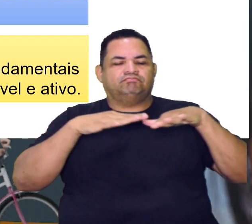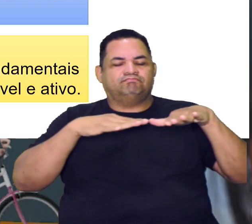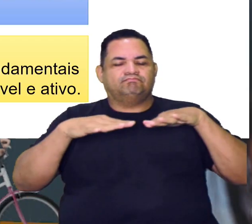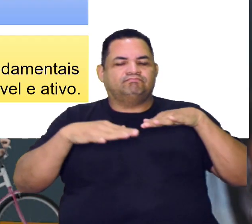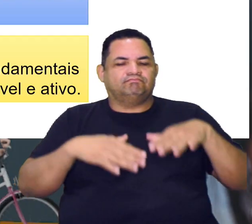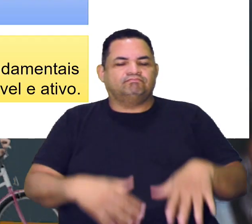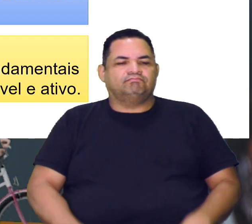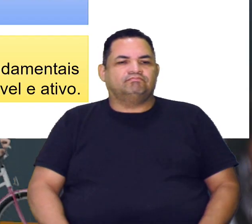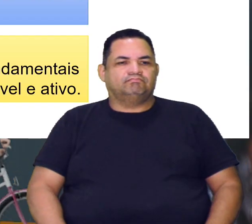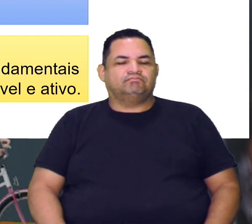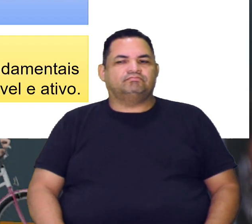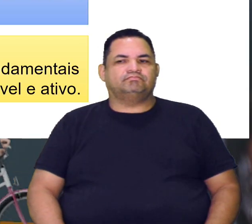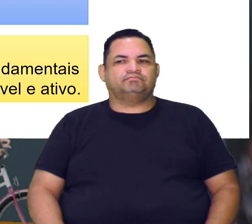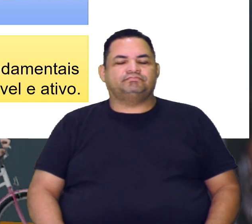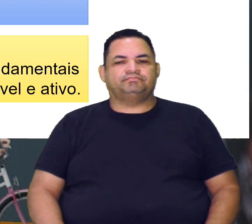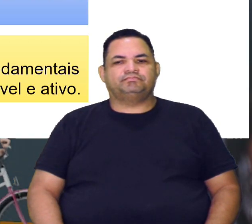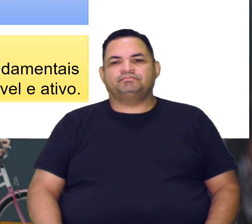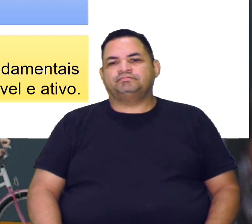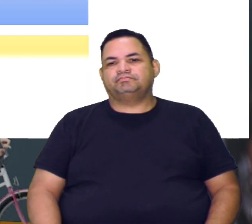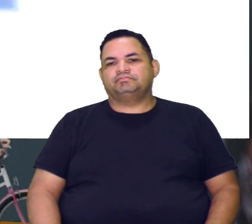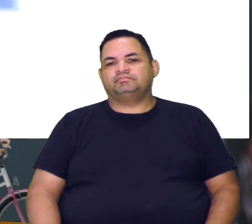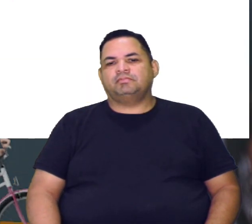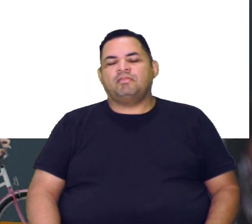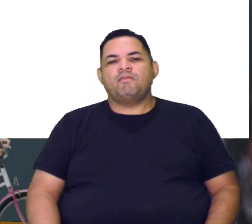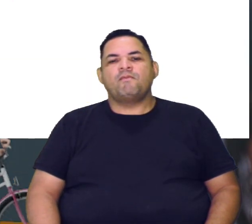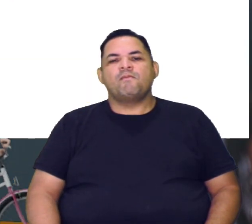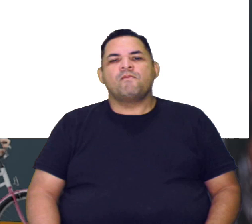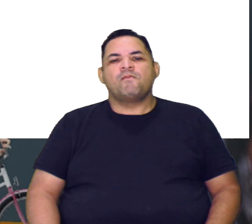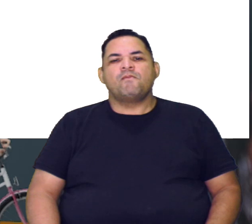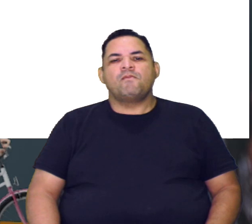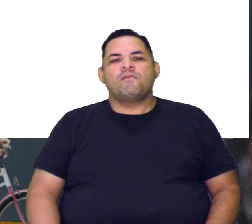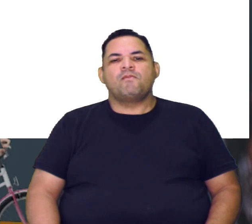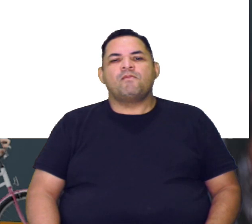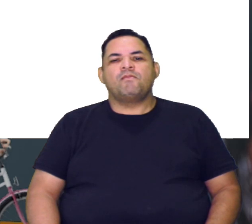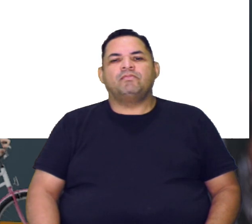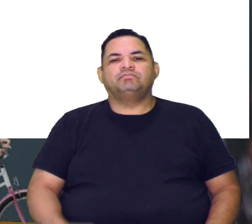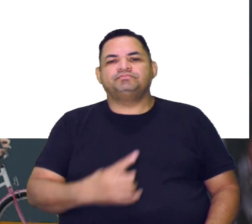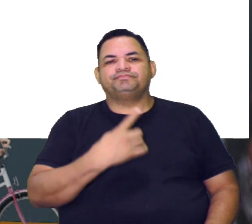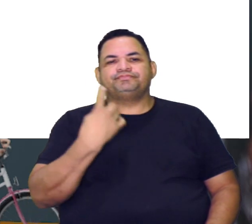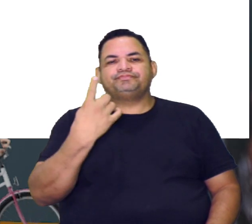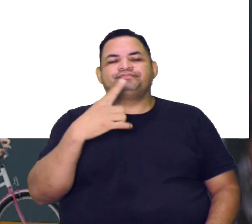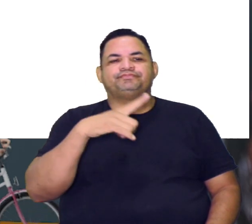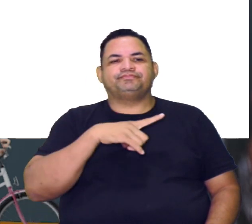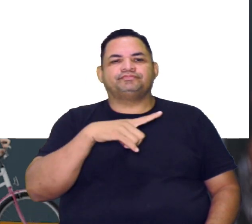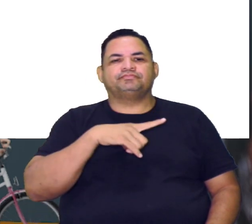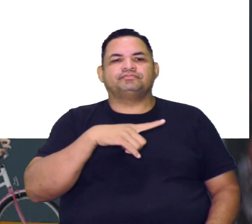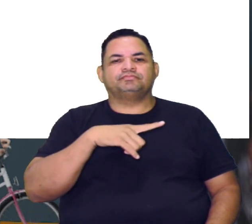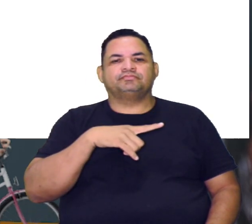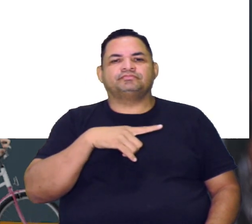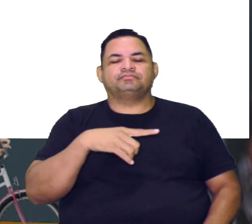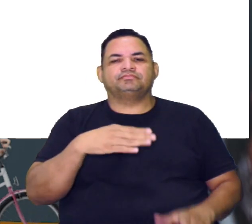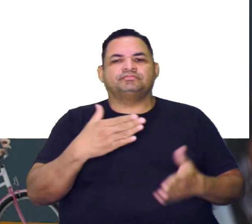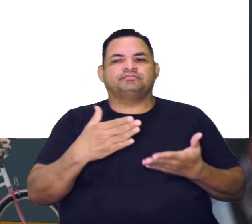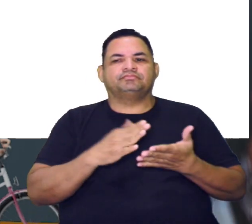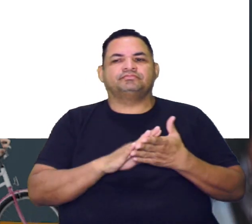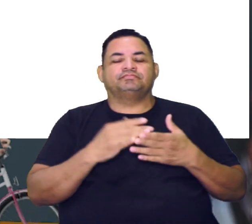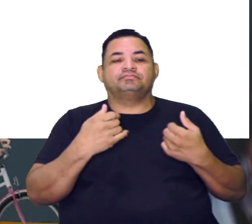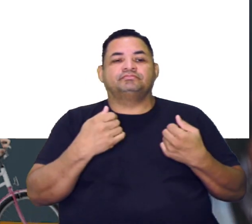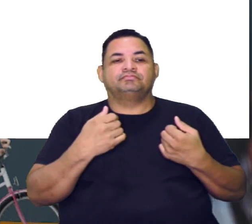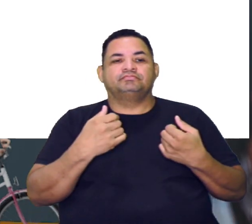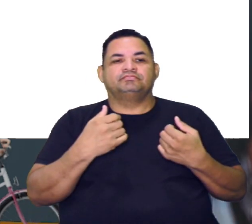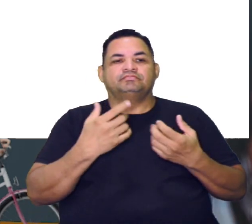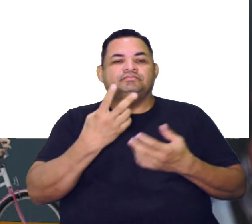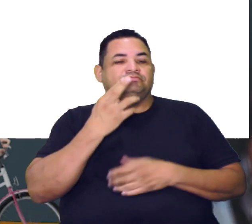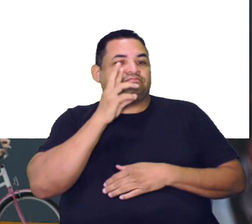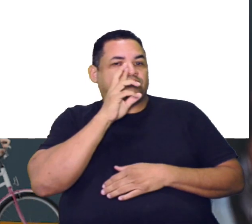mais ativo, caríssimo estudante. O que mais que nós temos, Profires? A gente